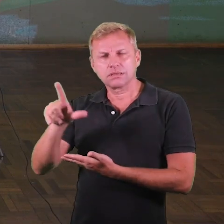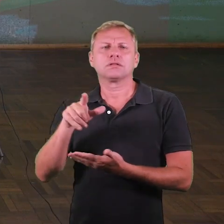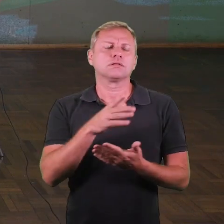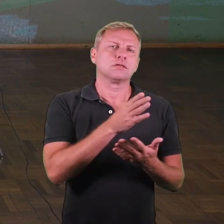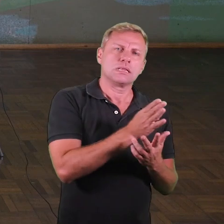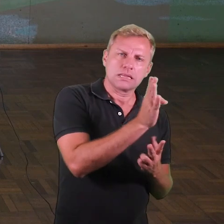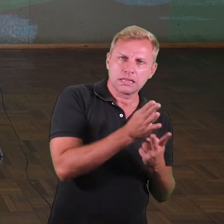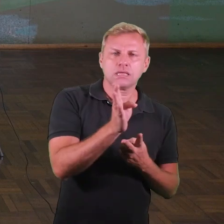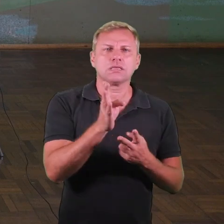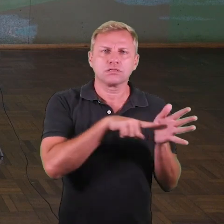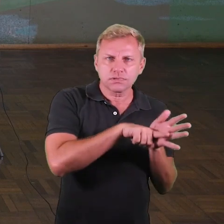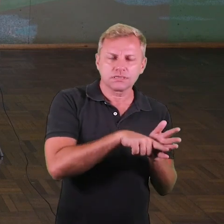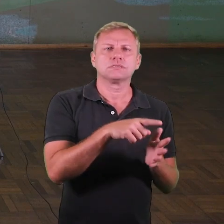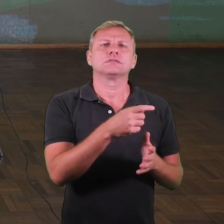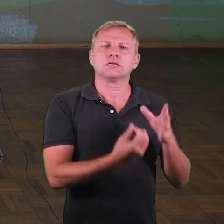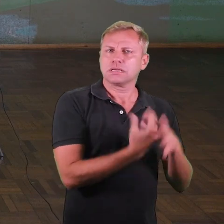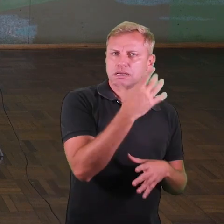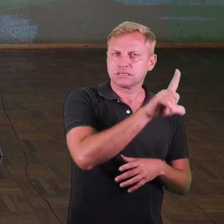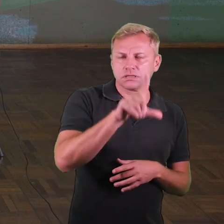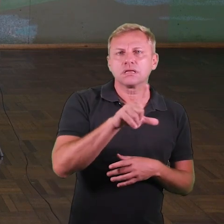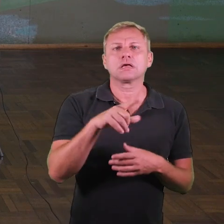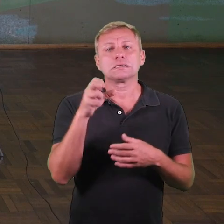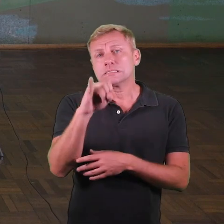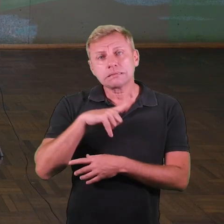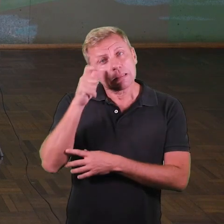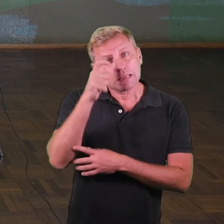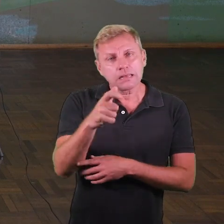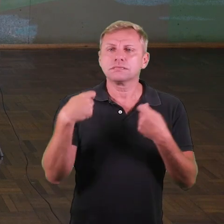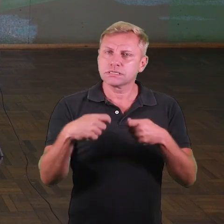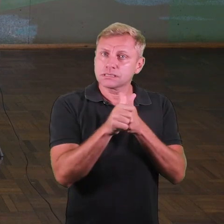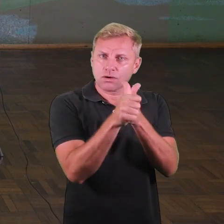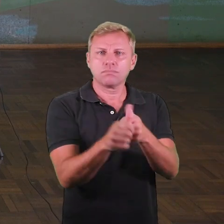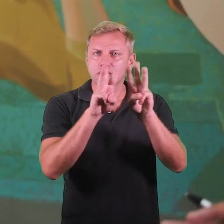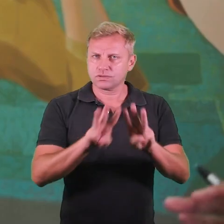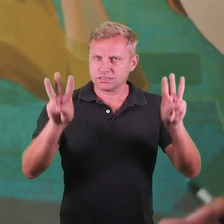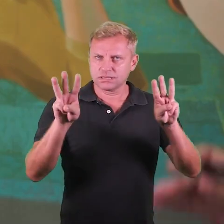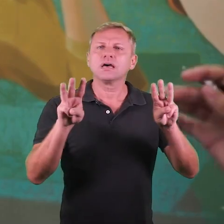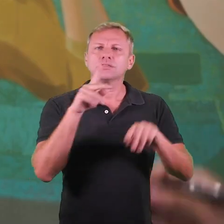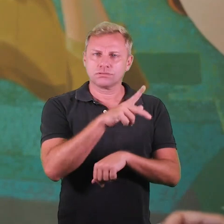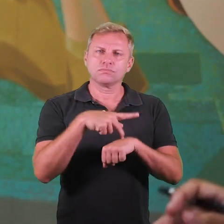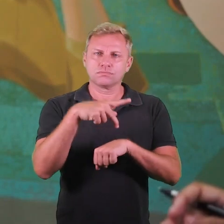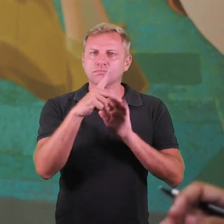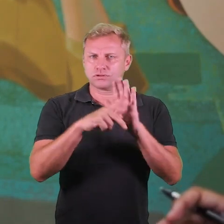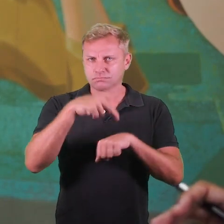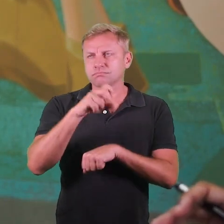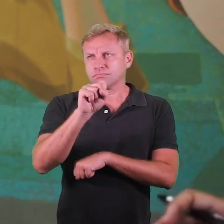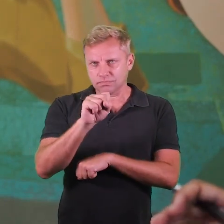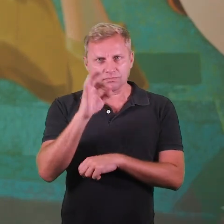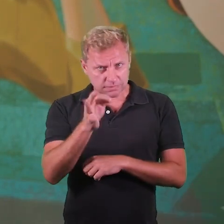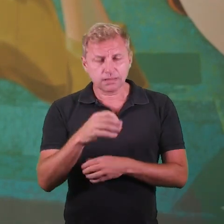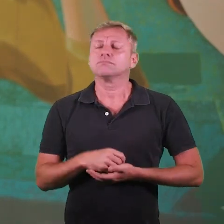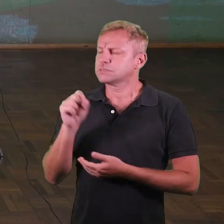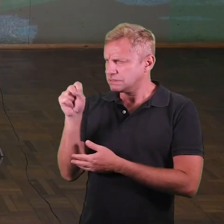de pesquisa criação literária, quem tiver interesse tem que acompanhar o site do programa de pós-graduação, página do Instagram, não é